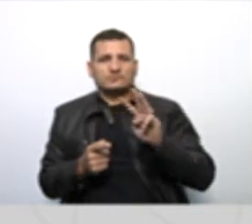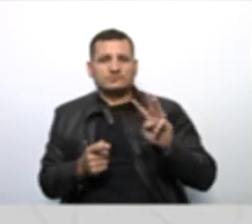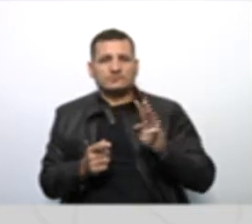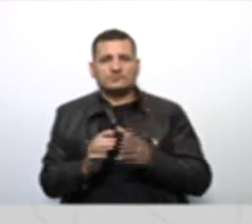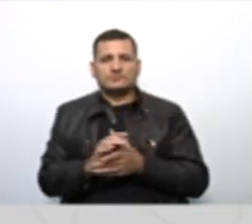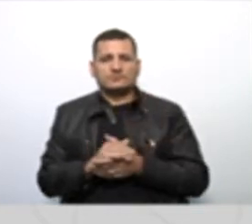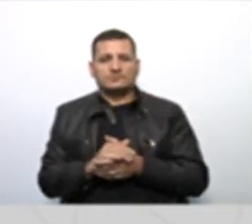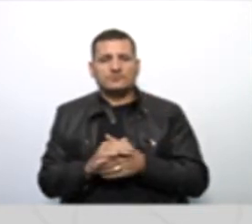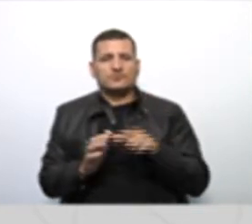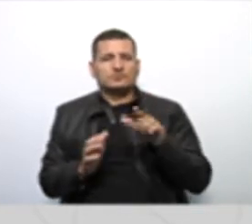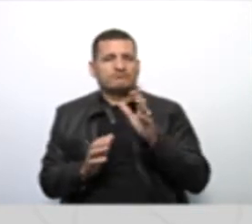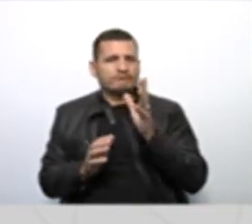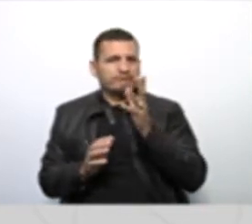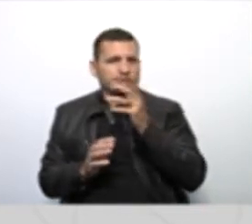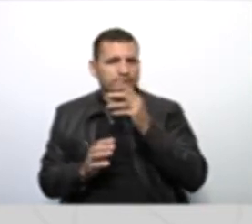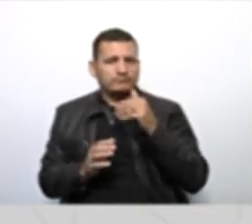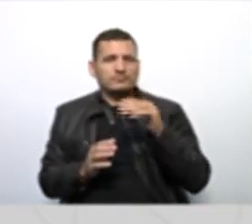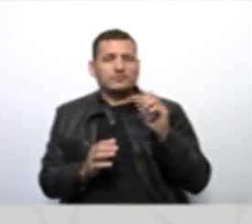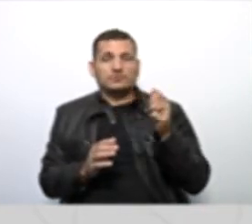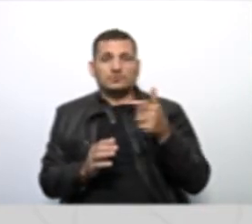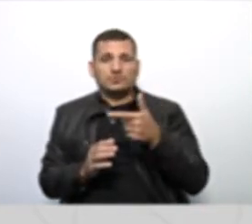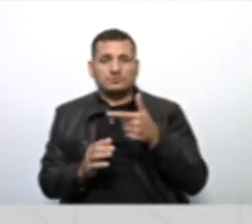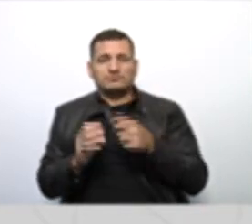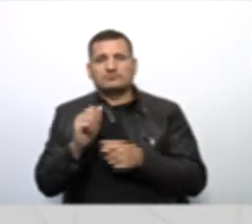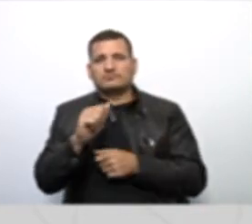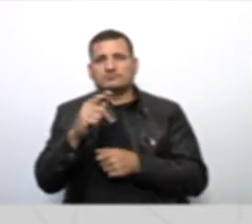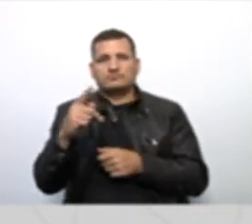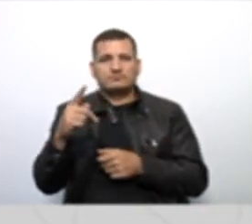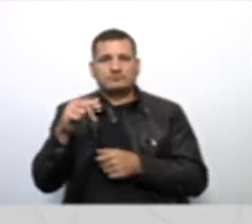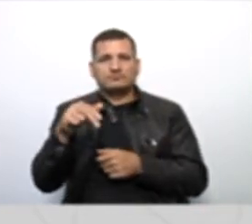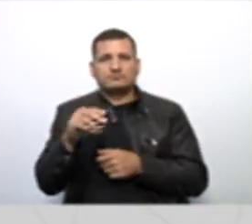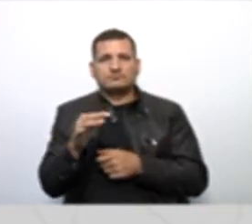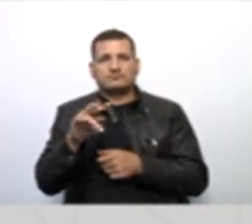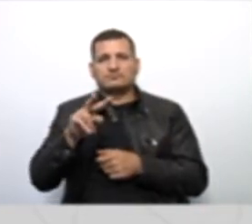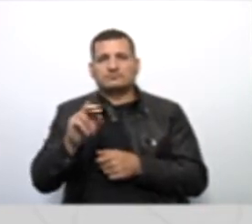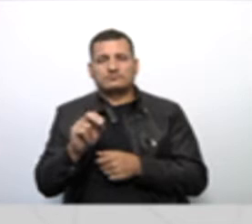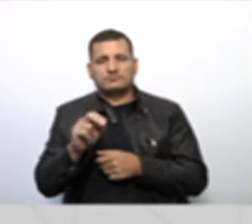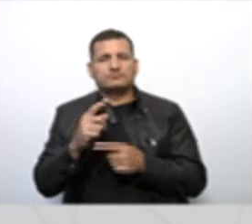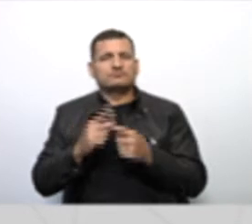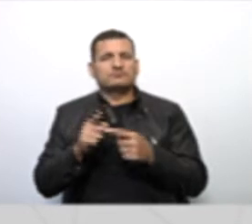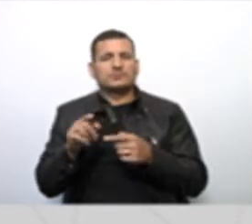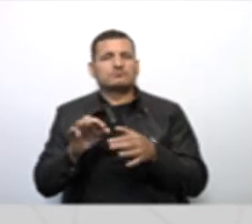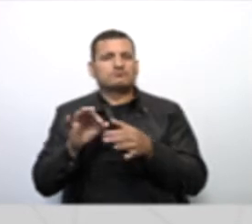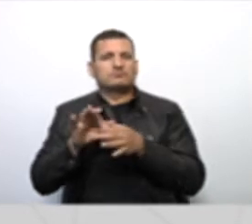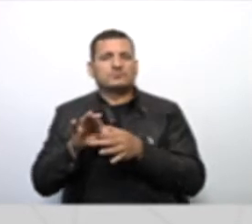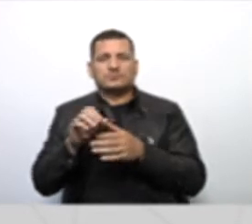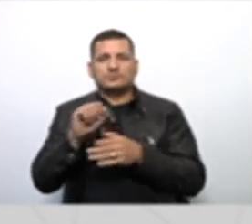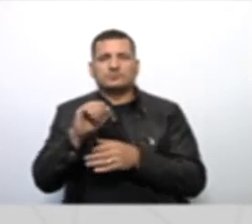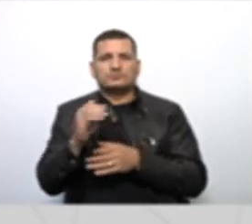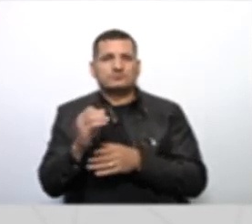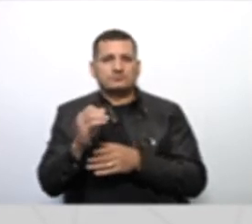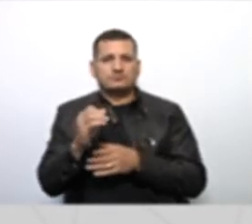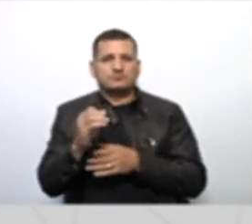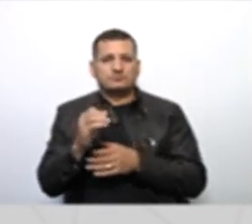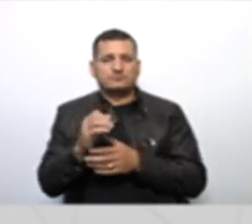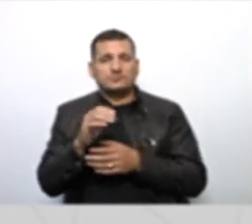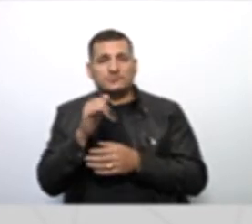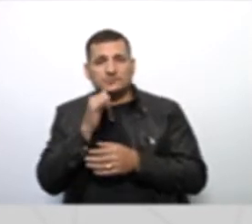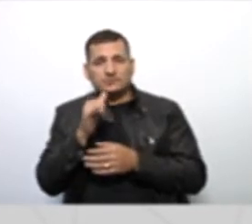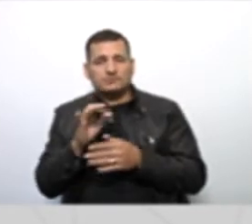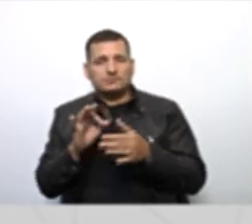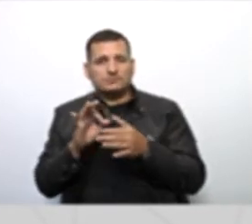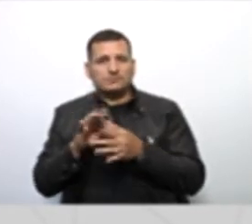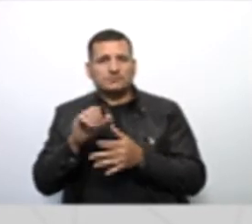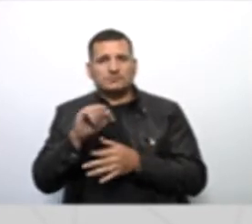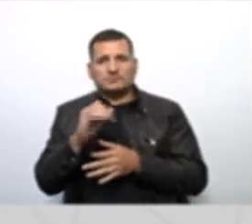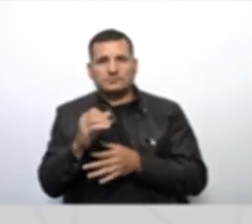São mais lentos que os aplicativos nativos, né? Por não ser integrado ao sistema operacional. Então, se ele fosse integrado ao sistema